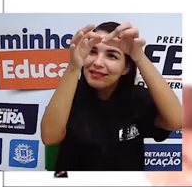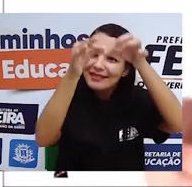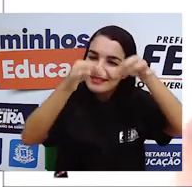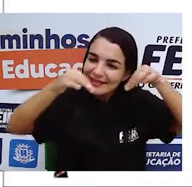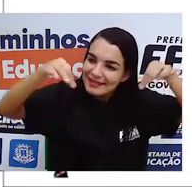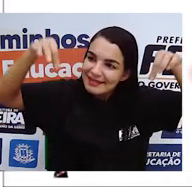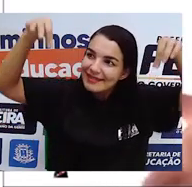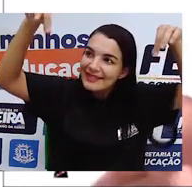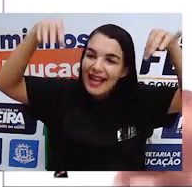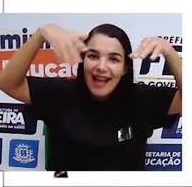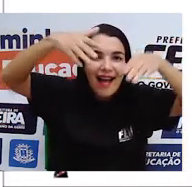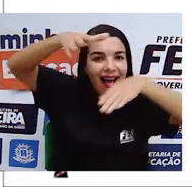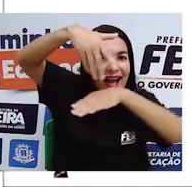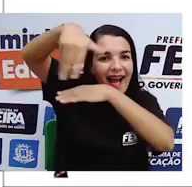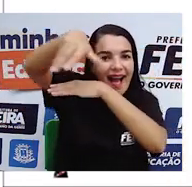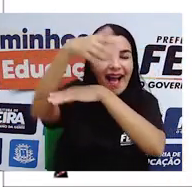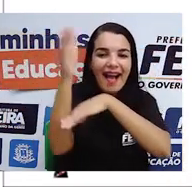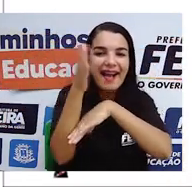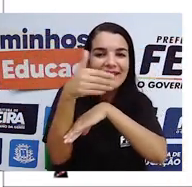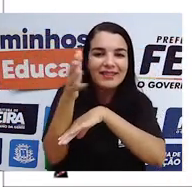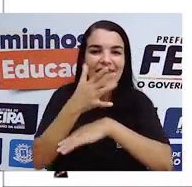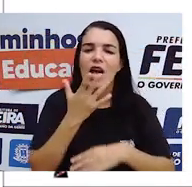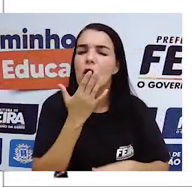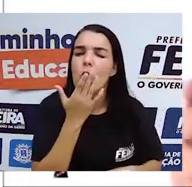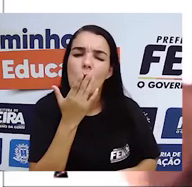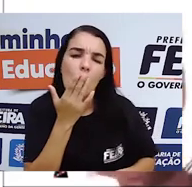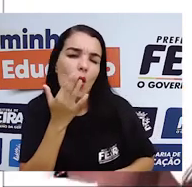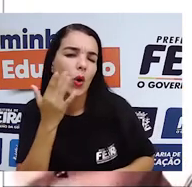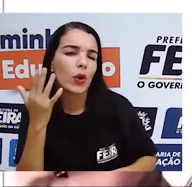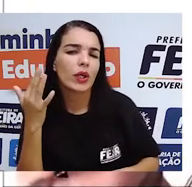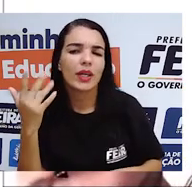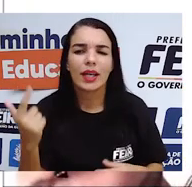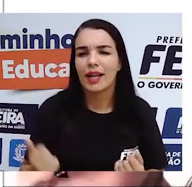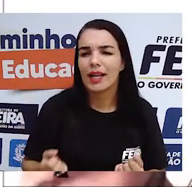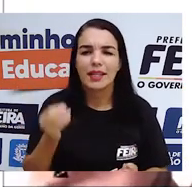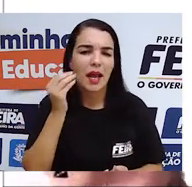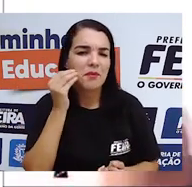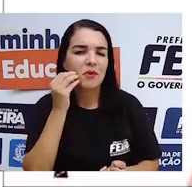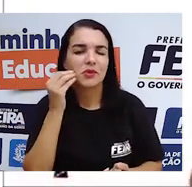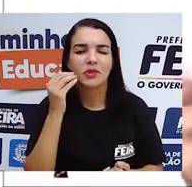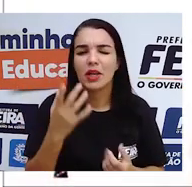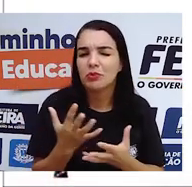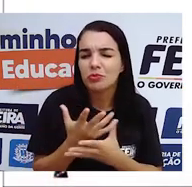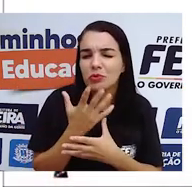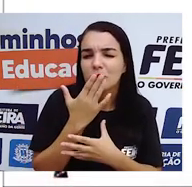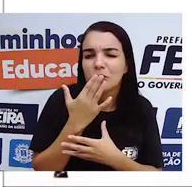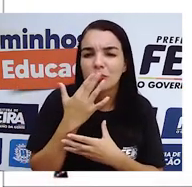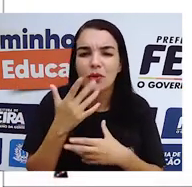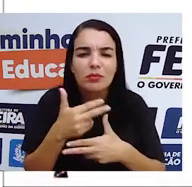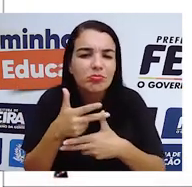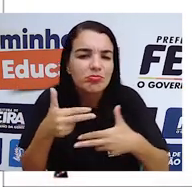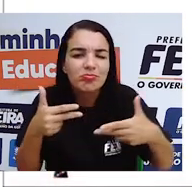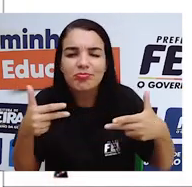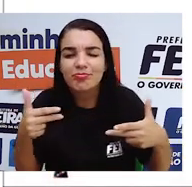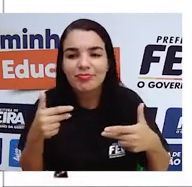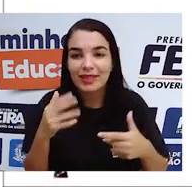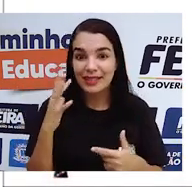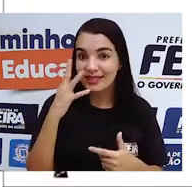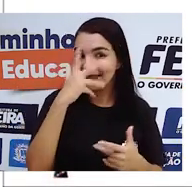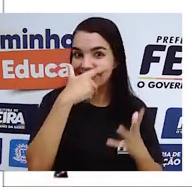para ornamentar e elas deveriam ter aí as imagens de todos os santos que se comemoram nesse